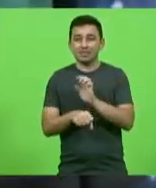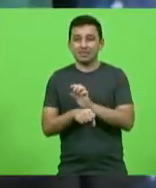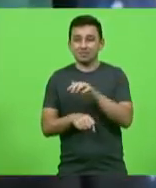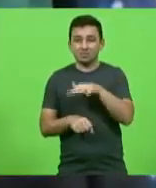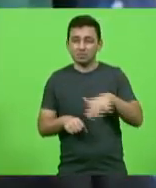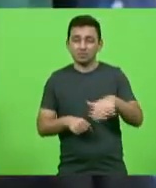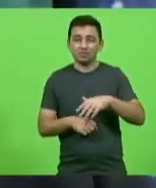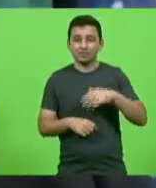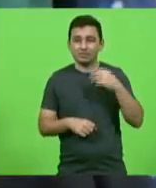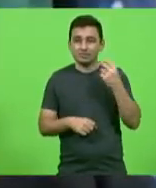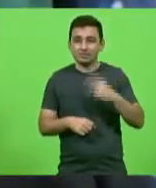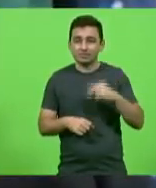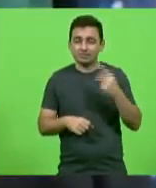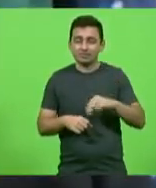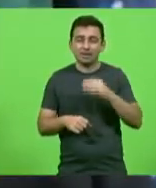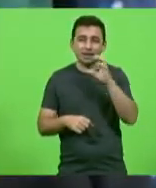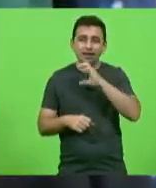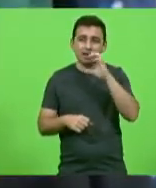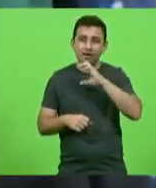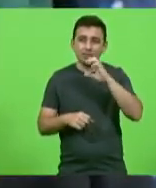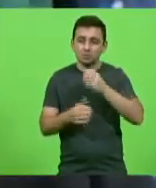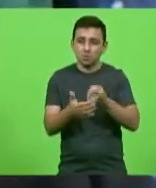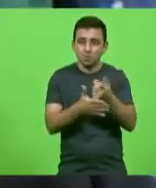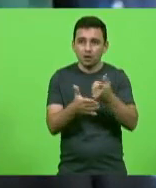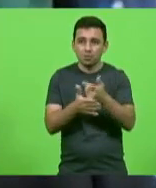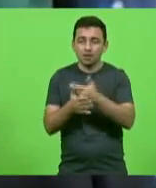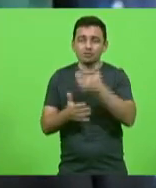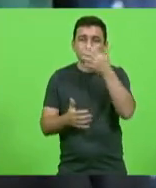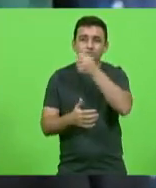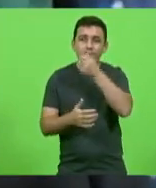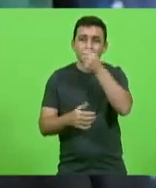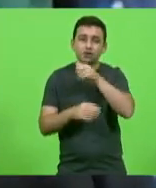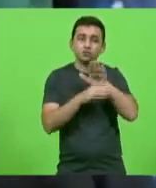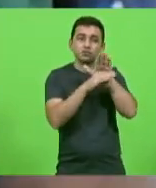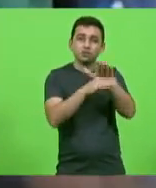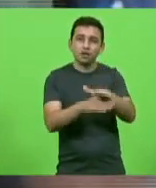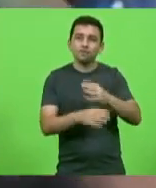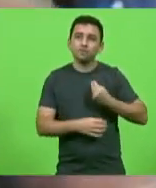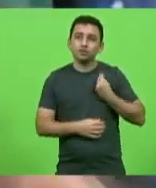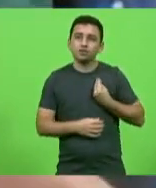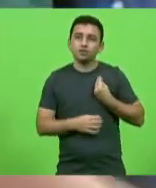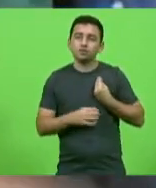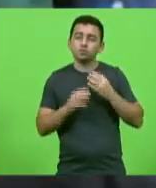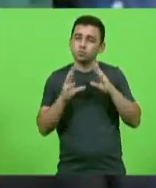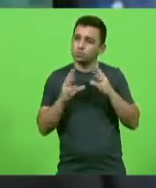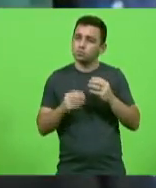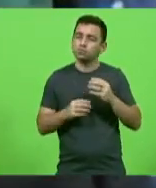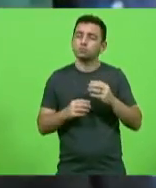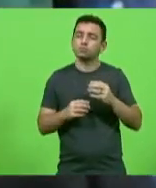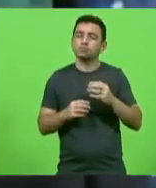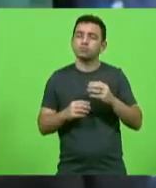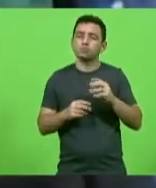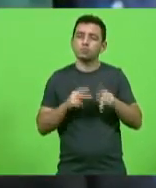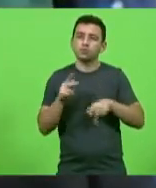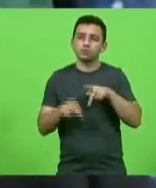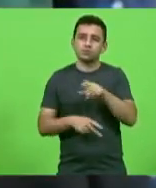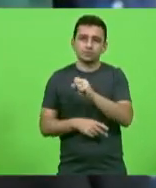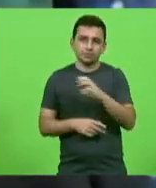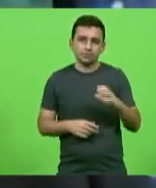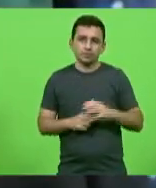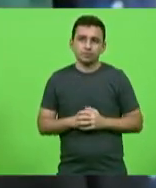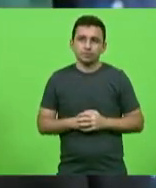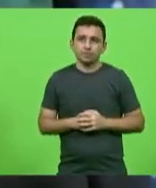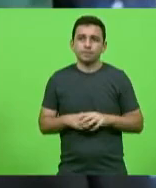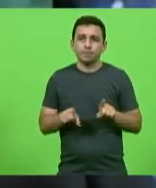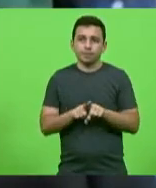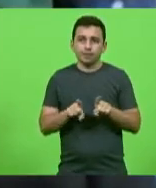numa literal corrida pela aquisição de materiais destinados a salvar a vida de fazer isso E desde os procedimentos levar Guilherme